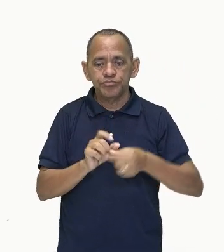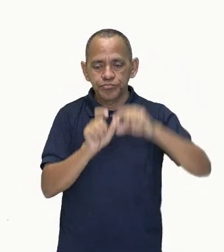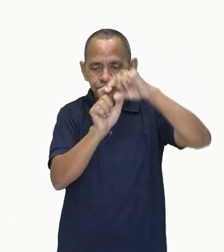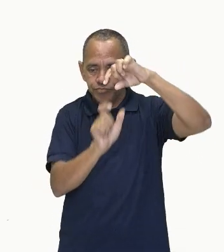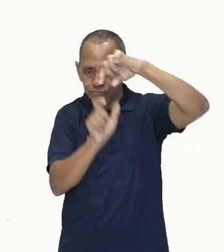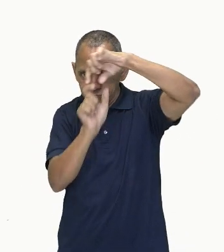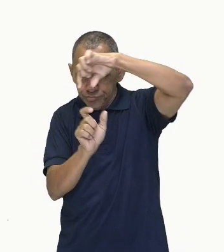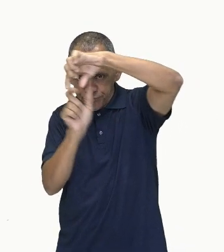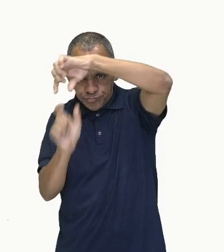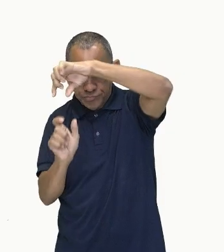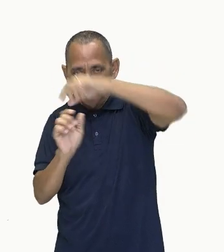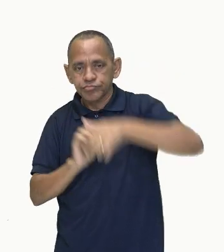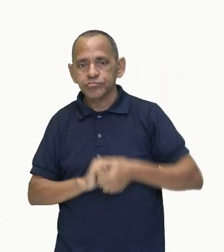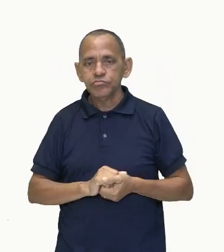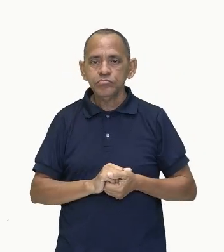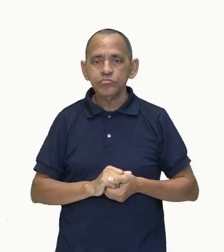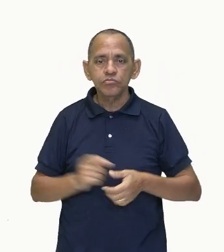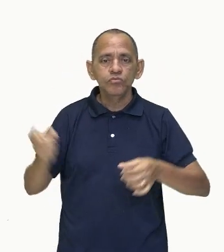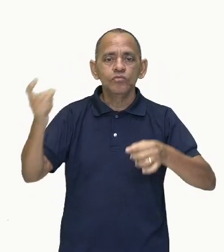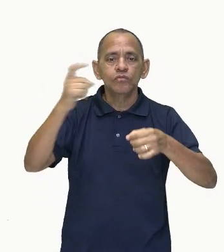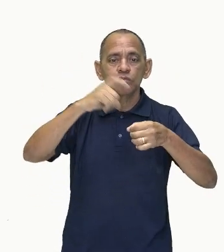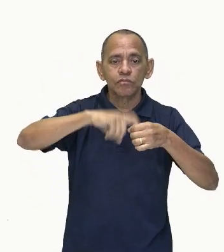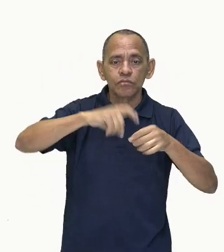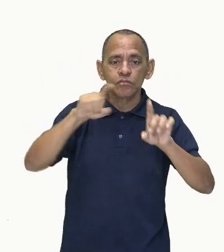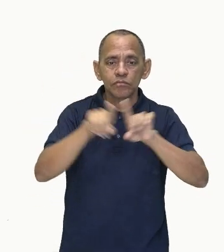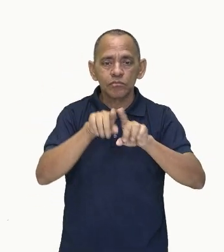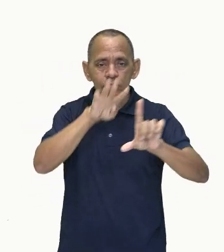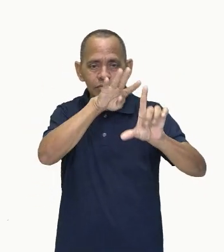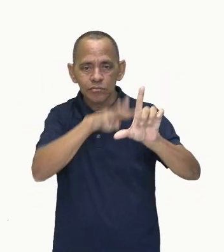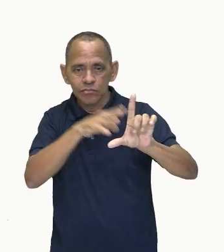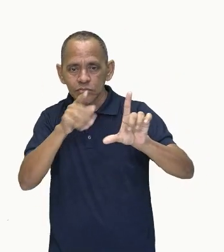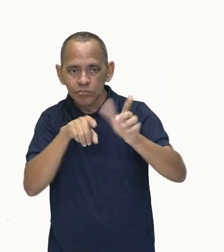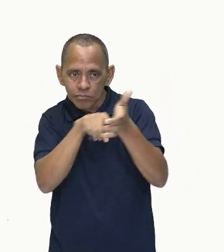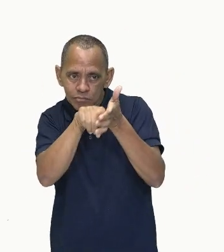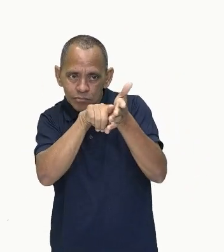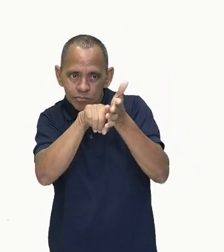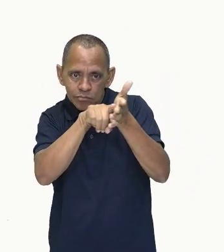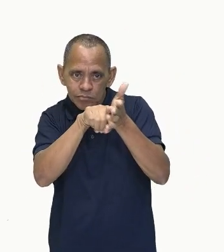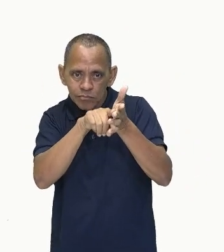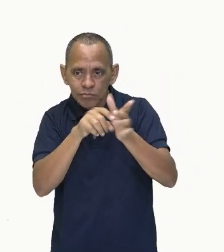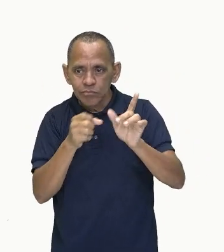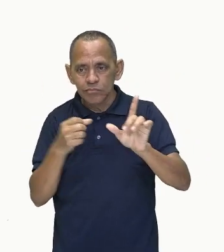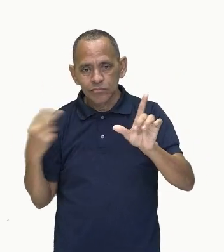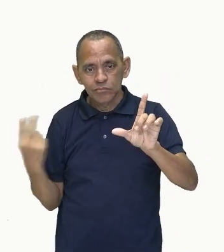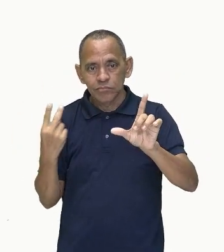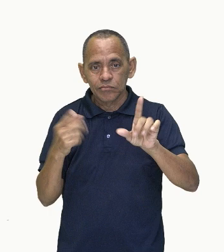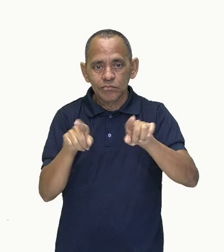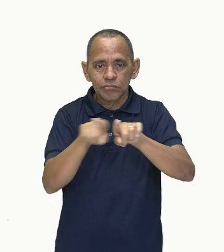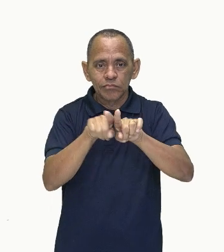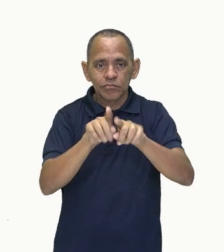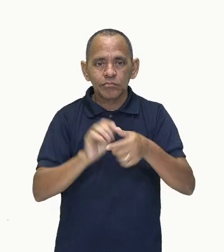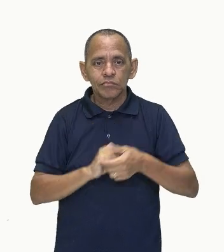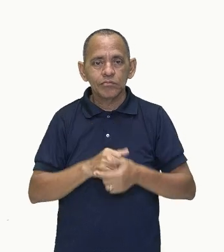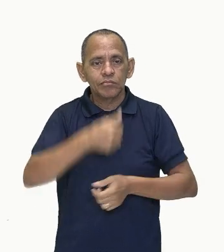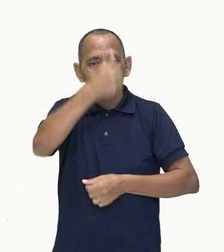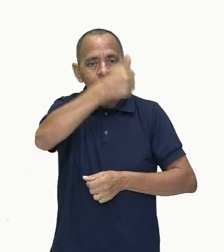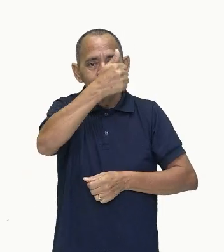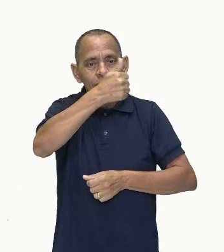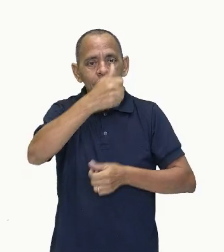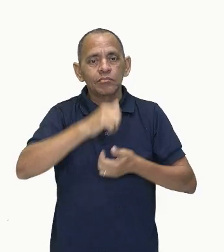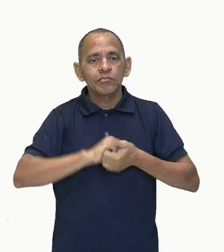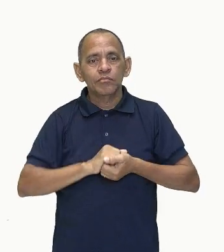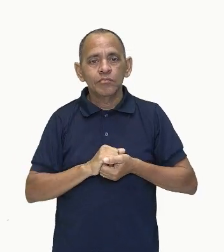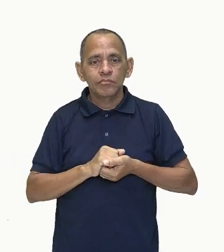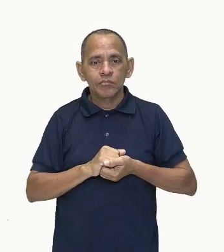na nossa tabela para a gente verificar, então, quais são os valores, ó. Tá aqui, o primeiro valor, os carros